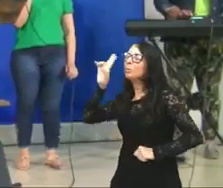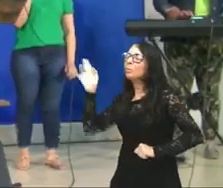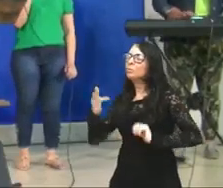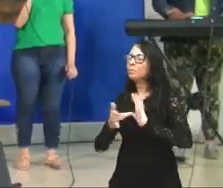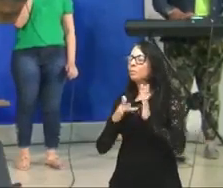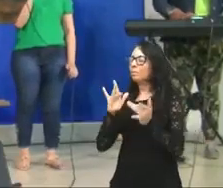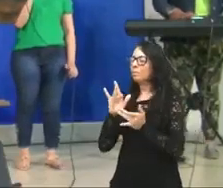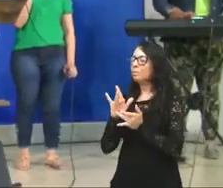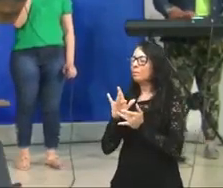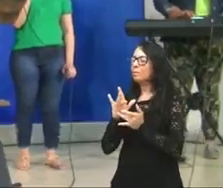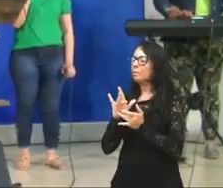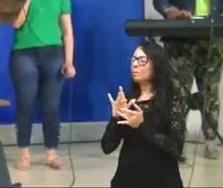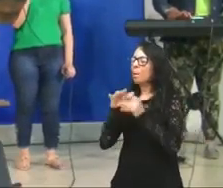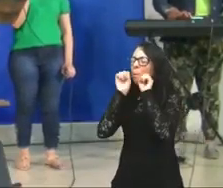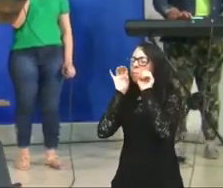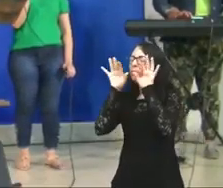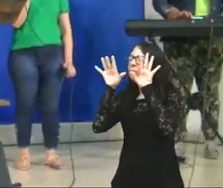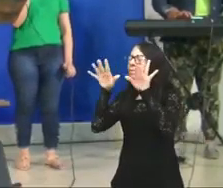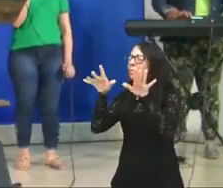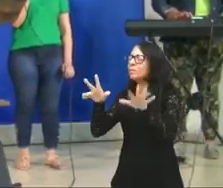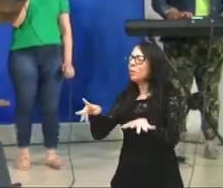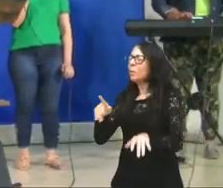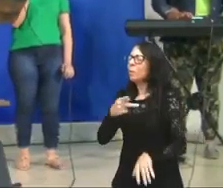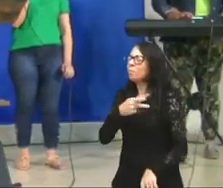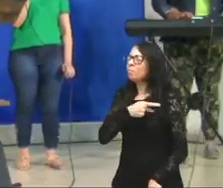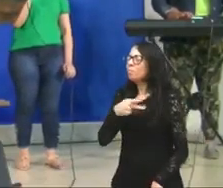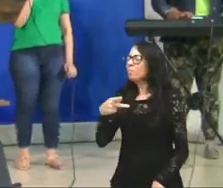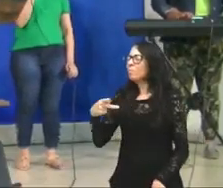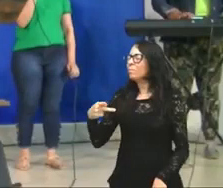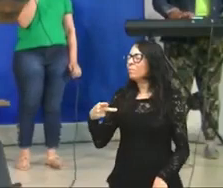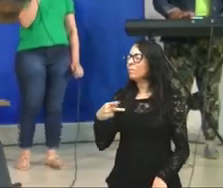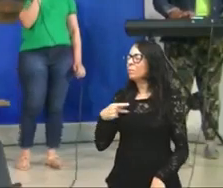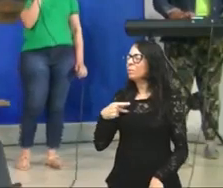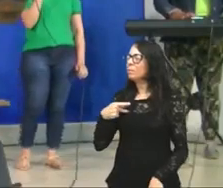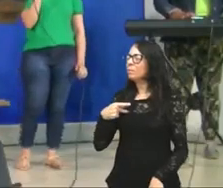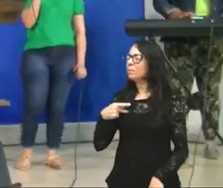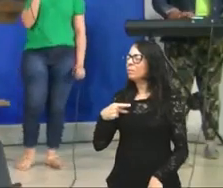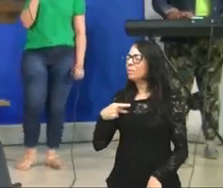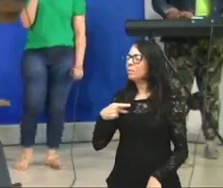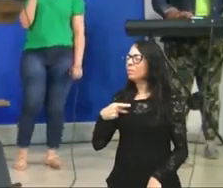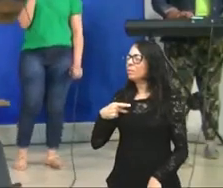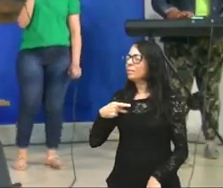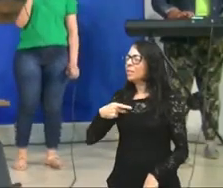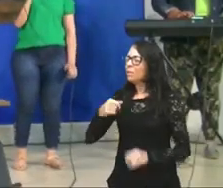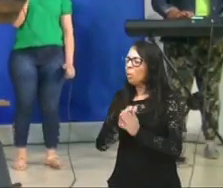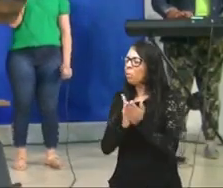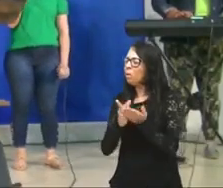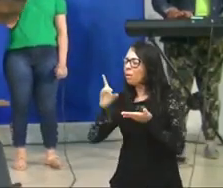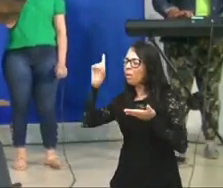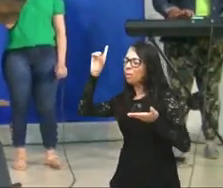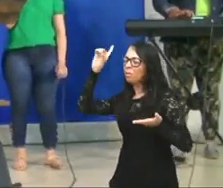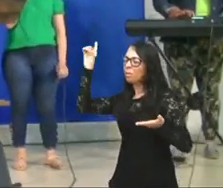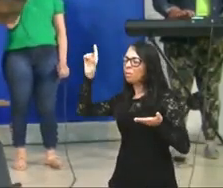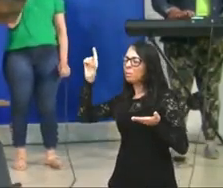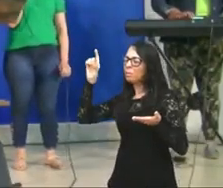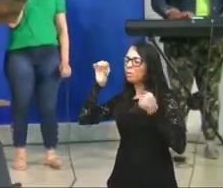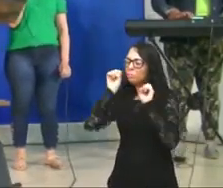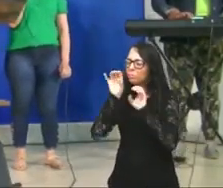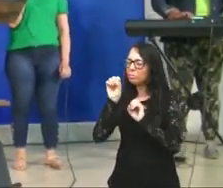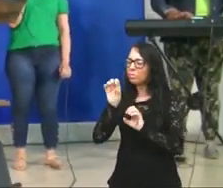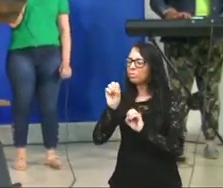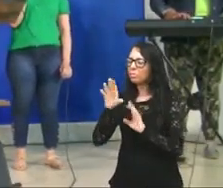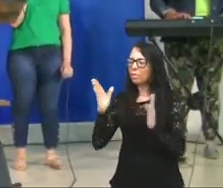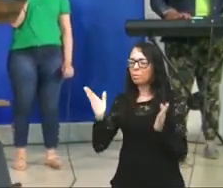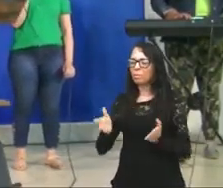o pastor que irá trazer a palavra, que ela venha de encontro ao nosso coração, de encontro às nossas necessidades. É